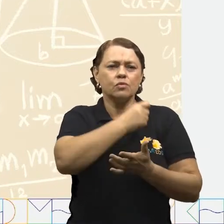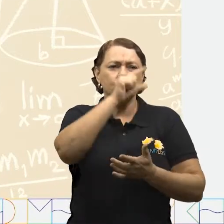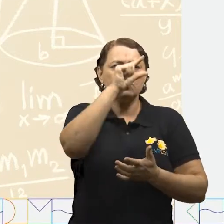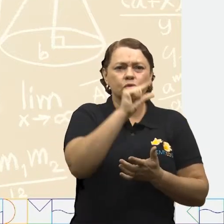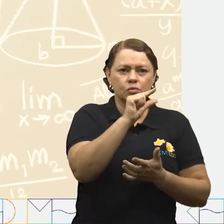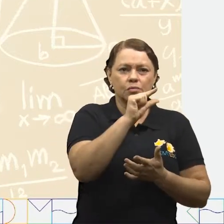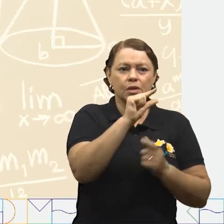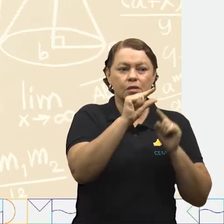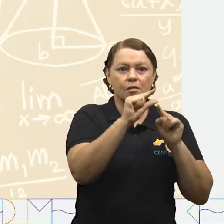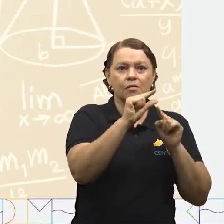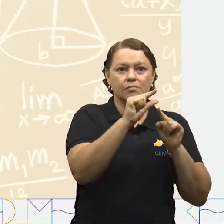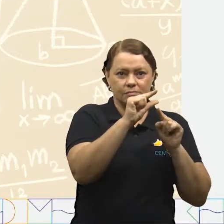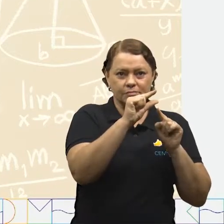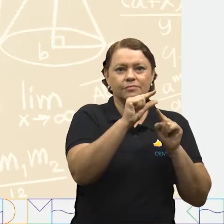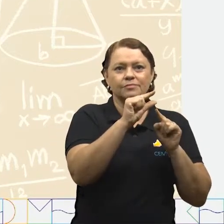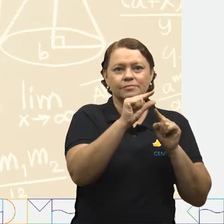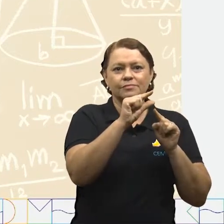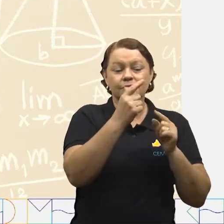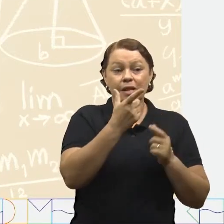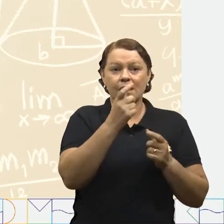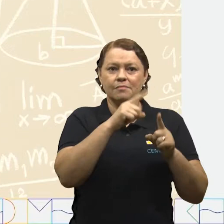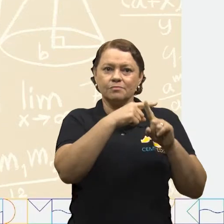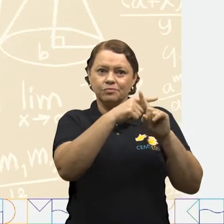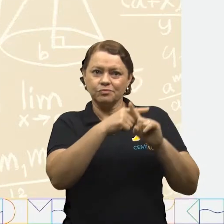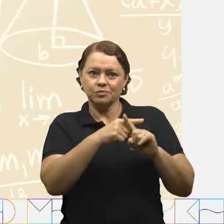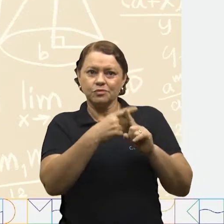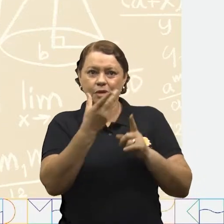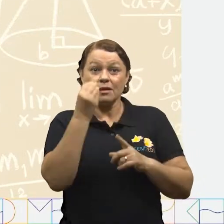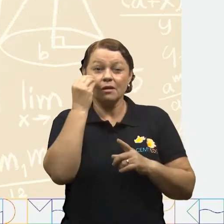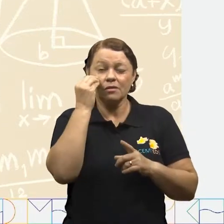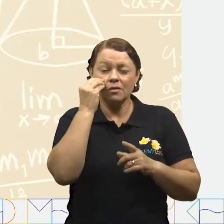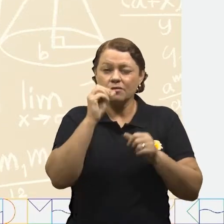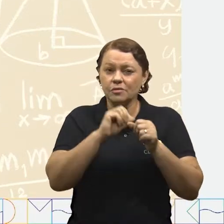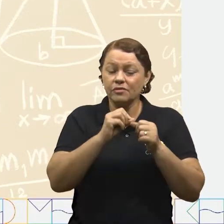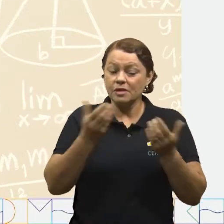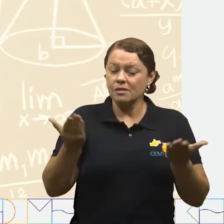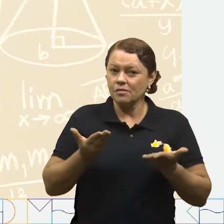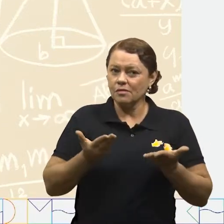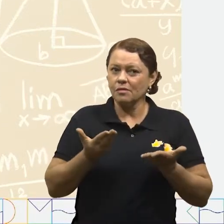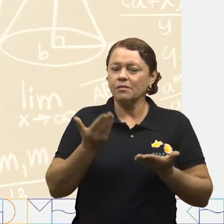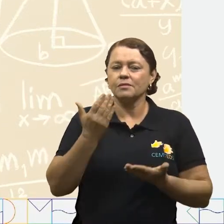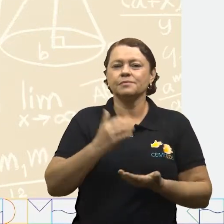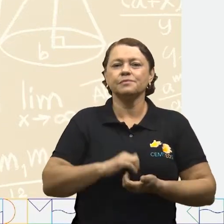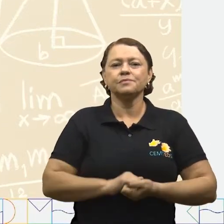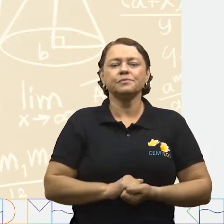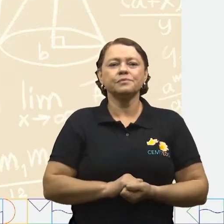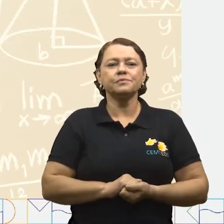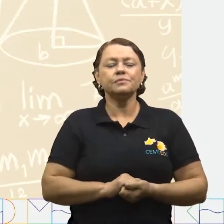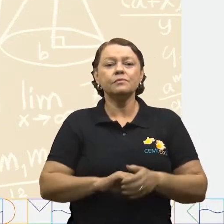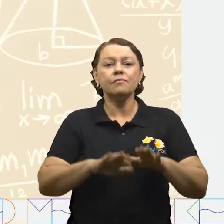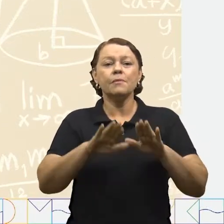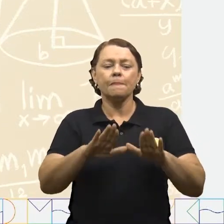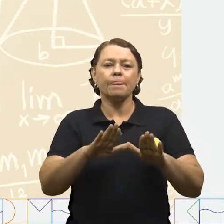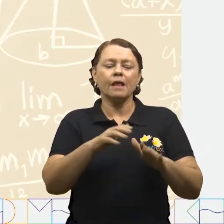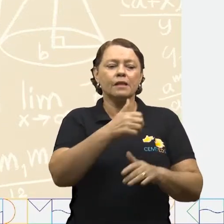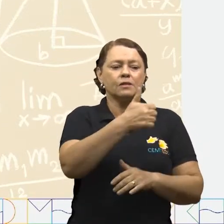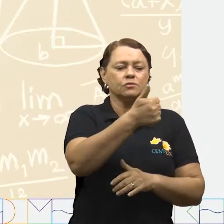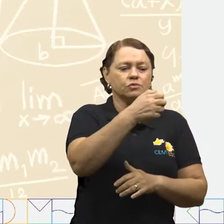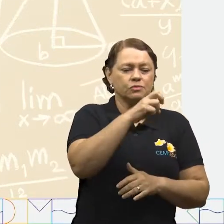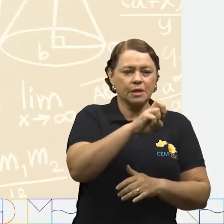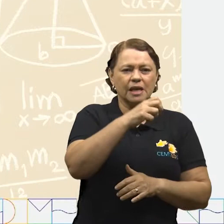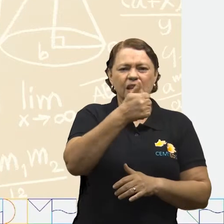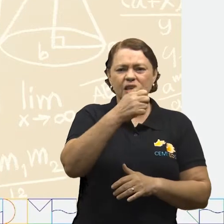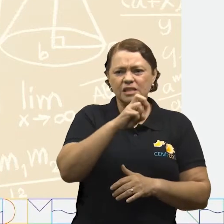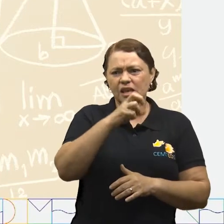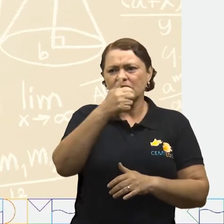frente para ser um multiplicador vamos fazer isso agora em vez de multiplicarmos 15 vezes